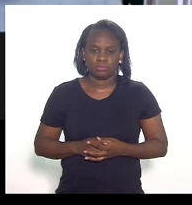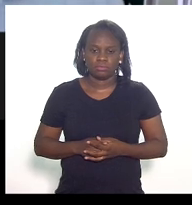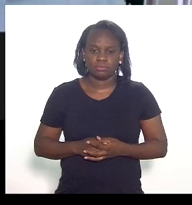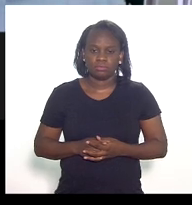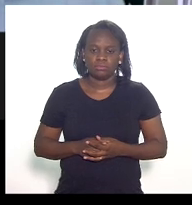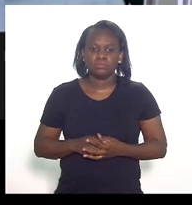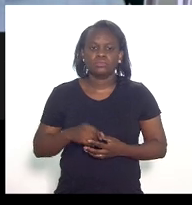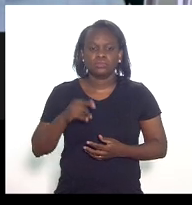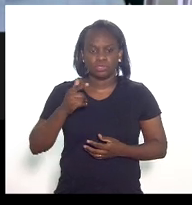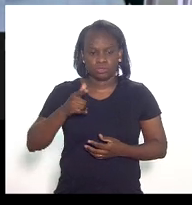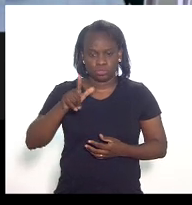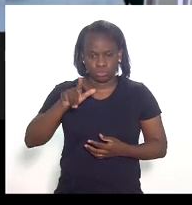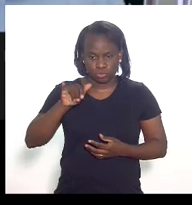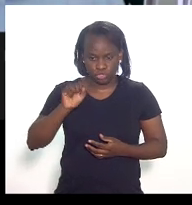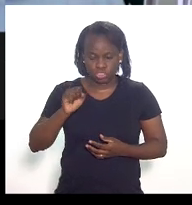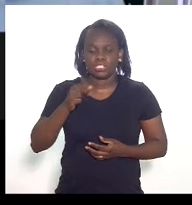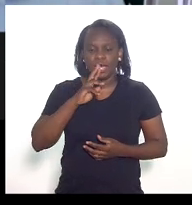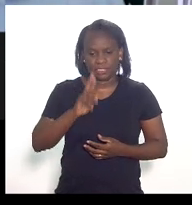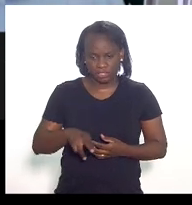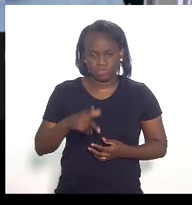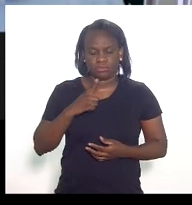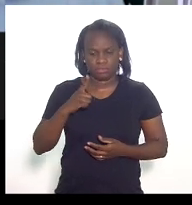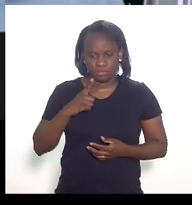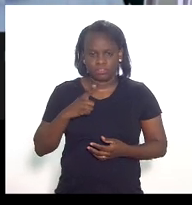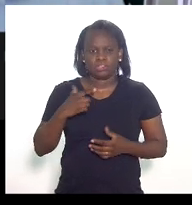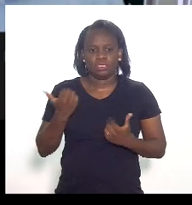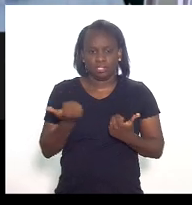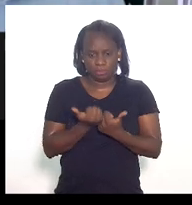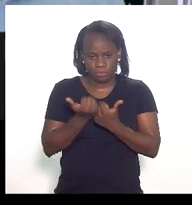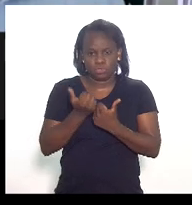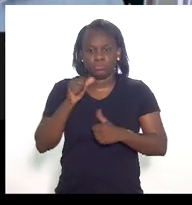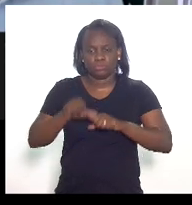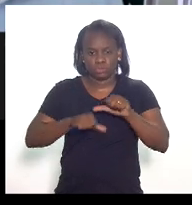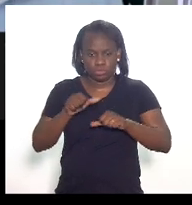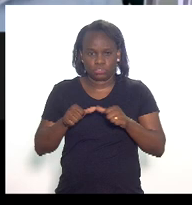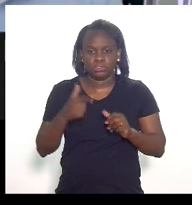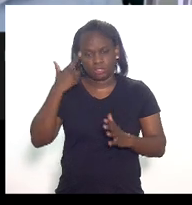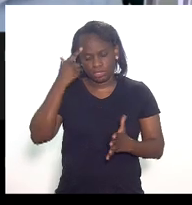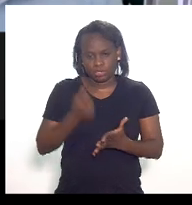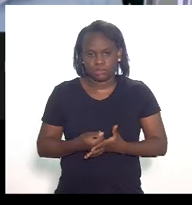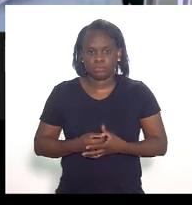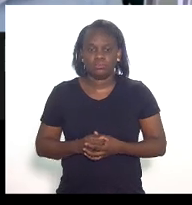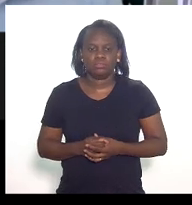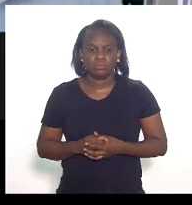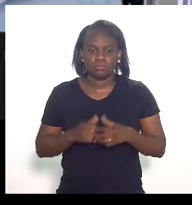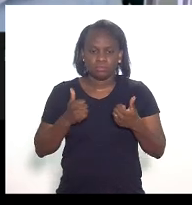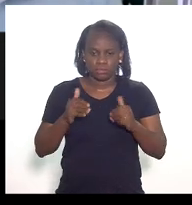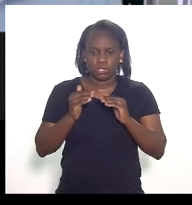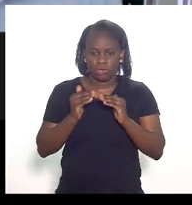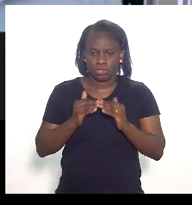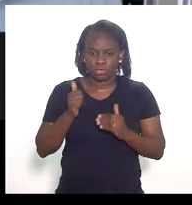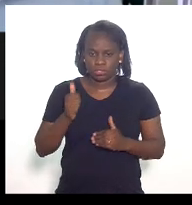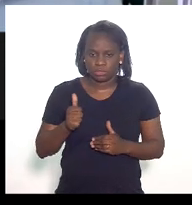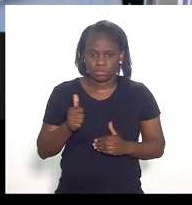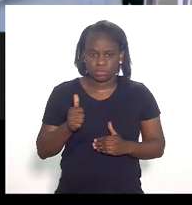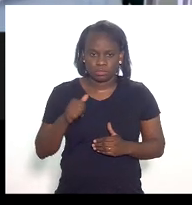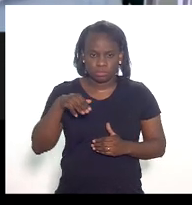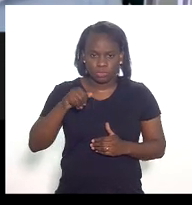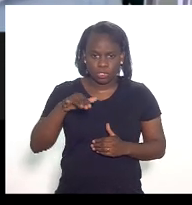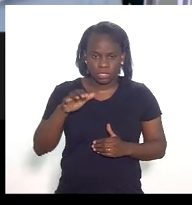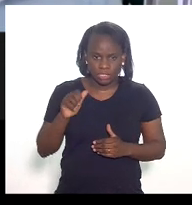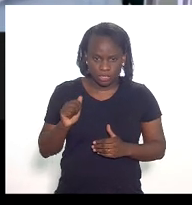O deputado Luiz Paulo tem razão. Eu acolho e mudo o parecer. Eu concordo. Ok. Deputada